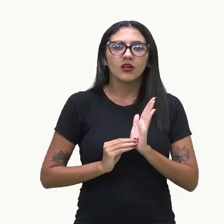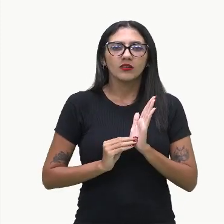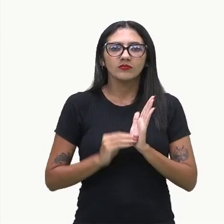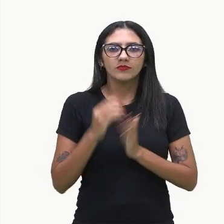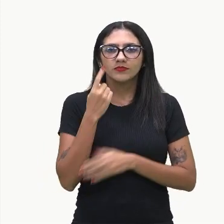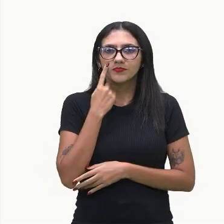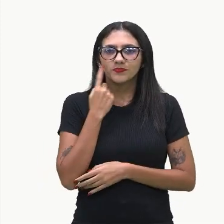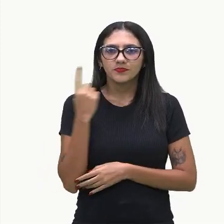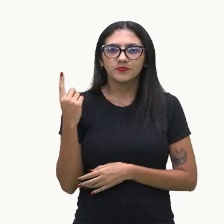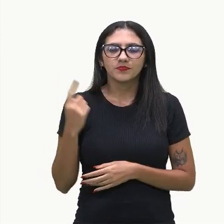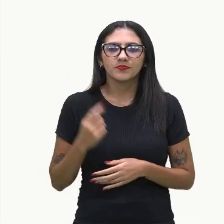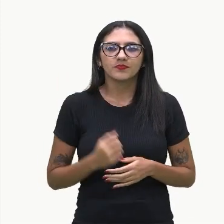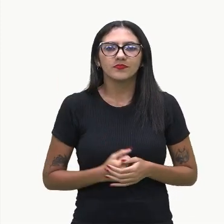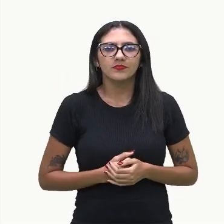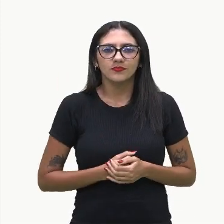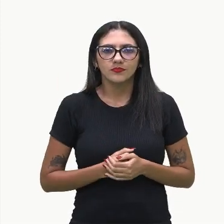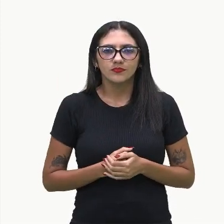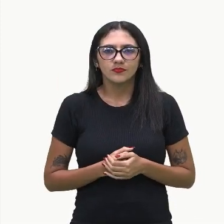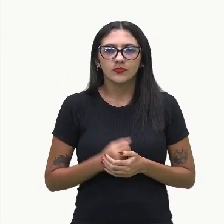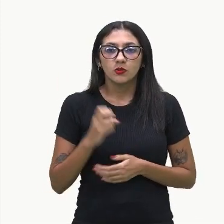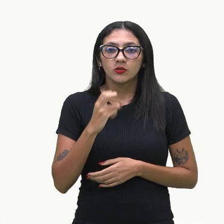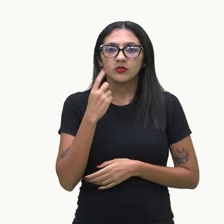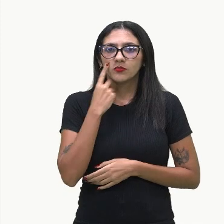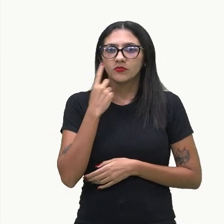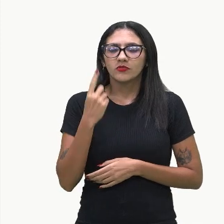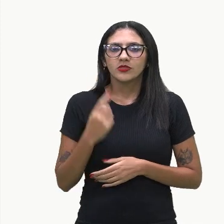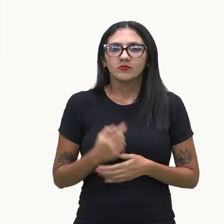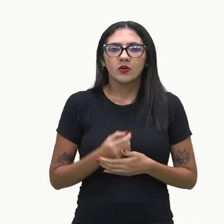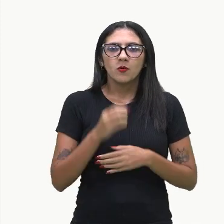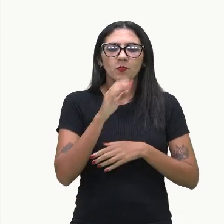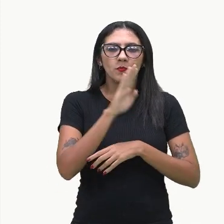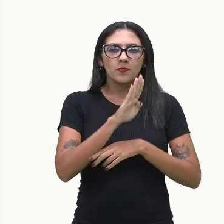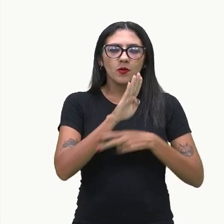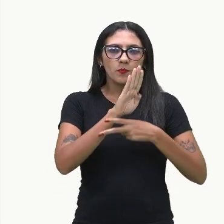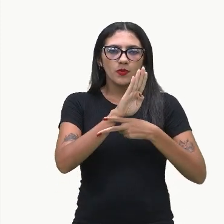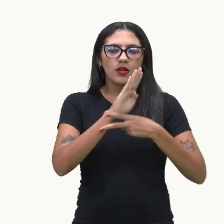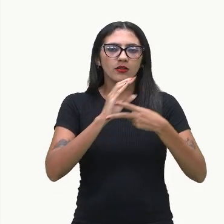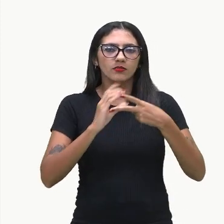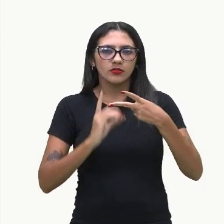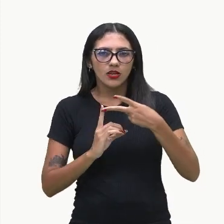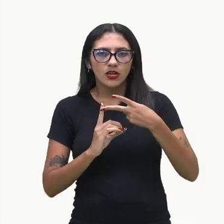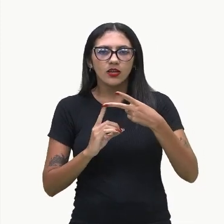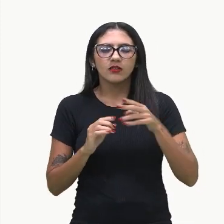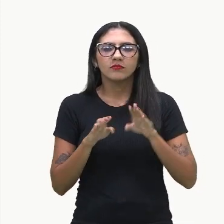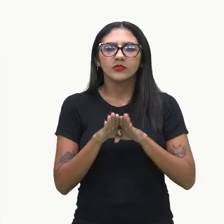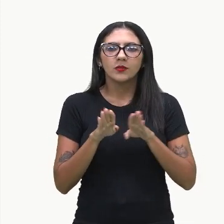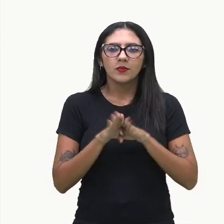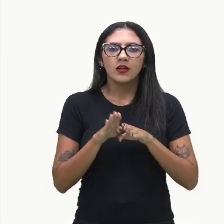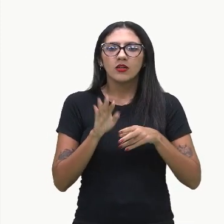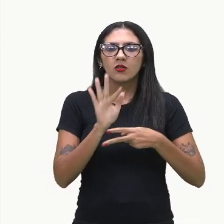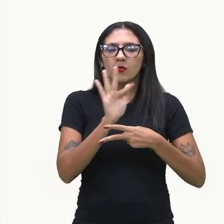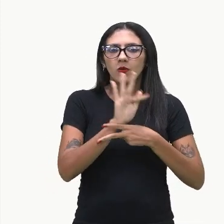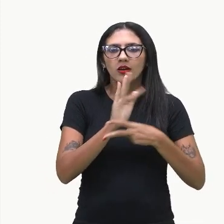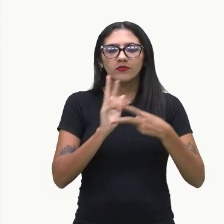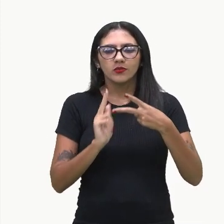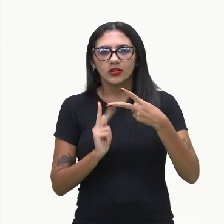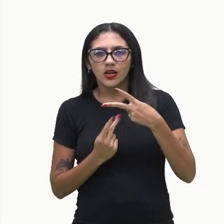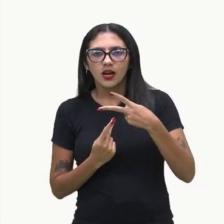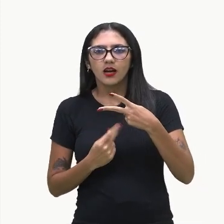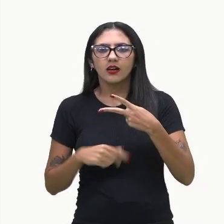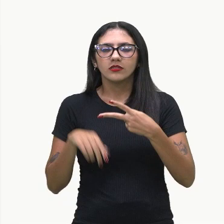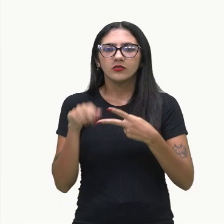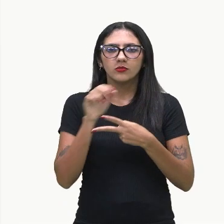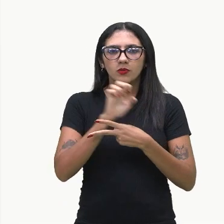o B e o D são ângulos opostos pelo vértice, assim como o F e H, o E e o